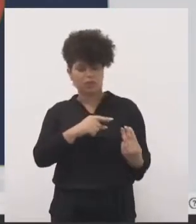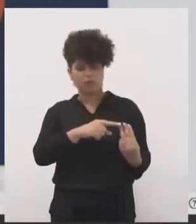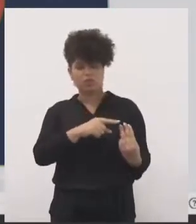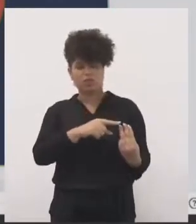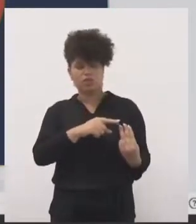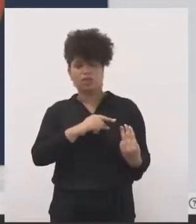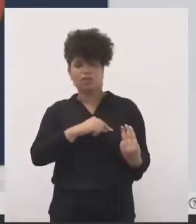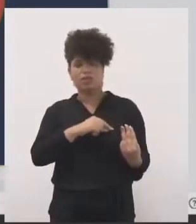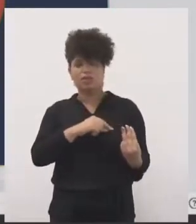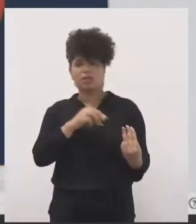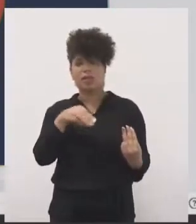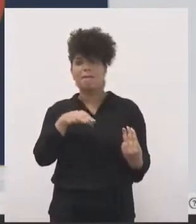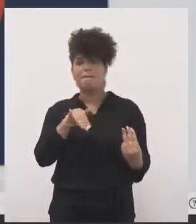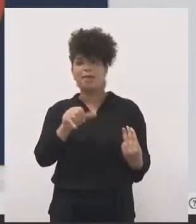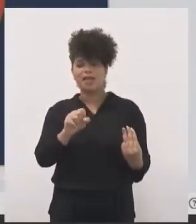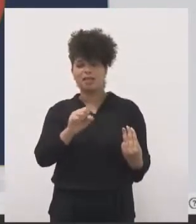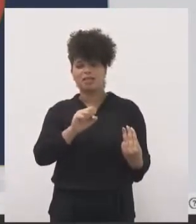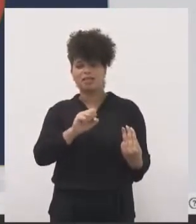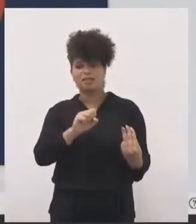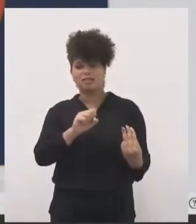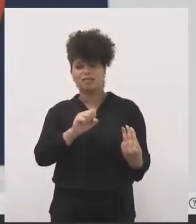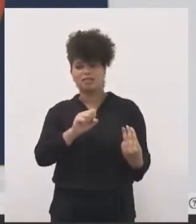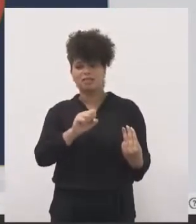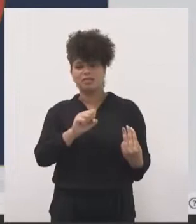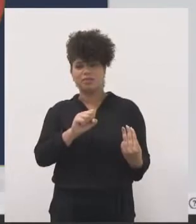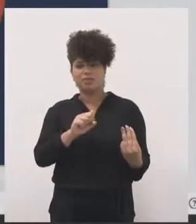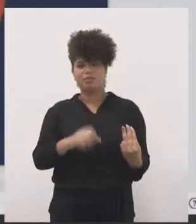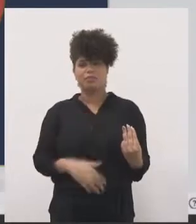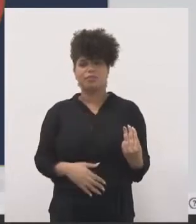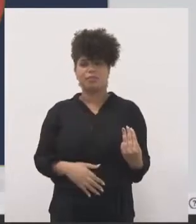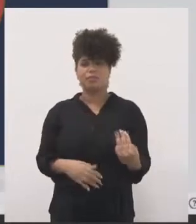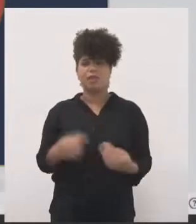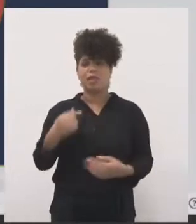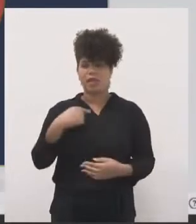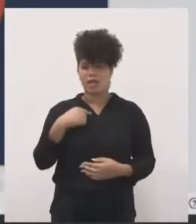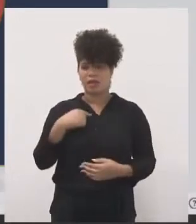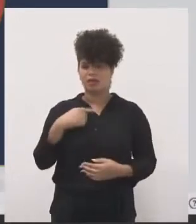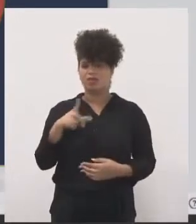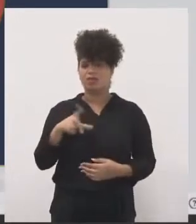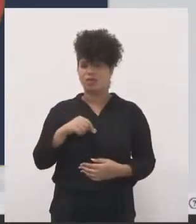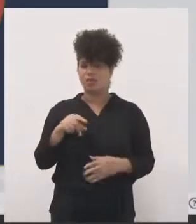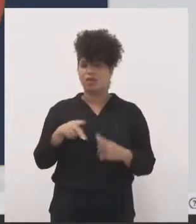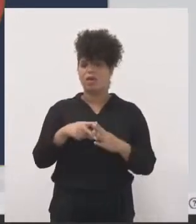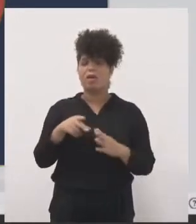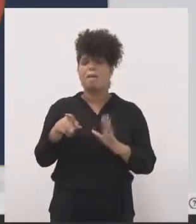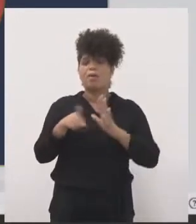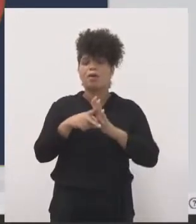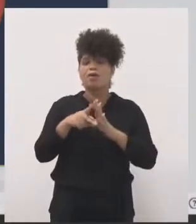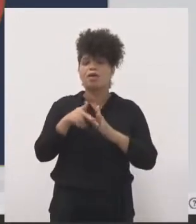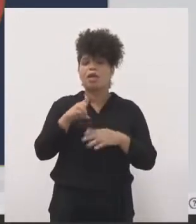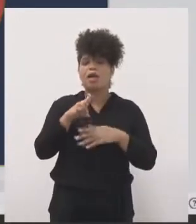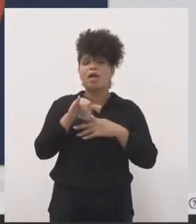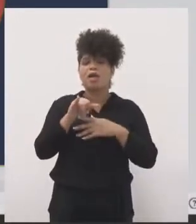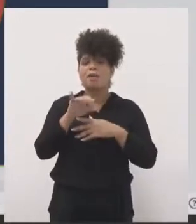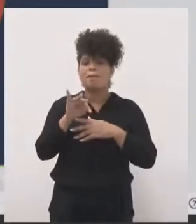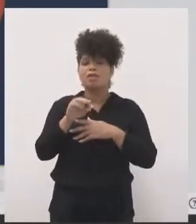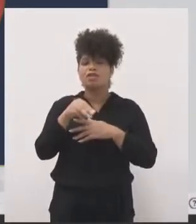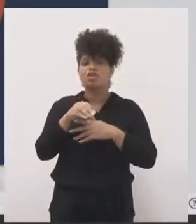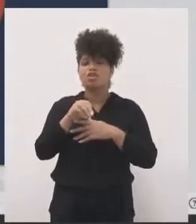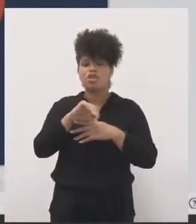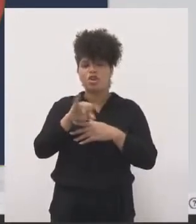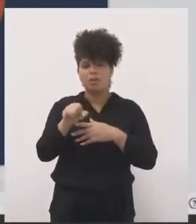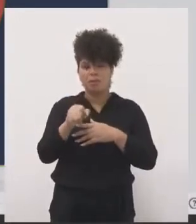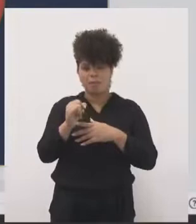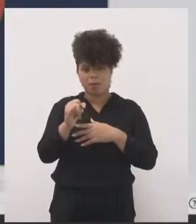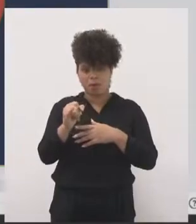coisa bacana. Uma das que eu particularmente gosto muito é do Bitmoji. Então, eu posso conectar minha conta da Canva